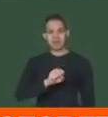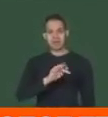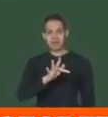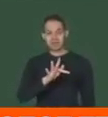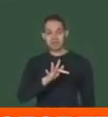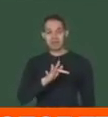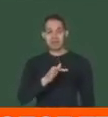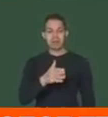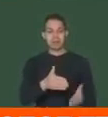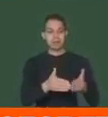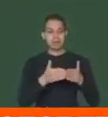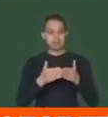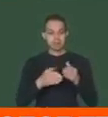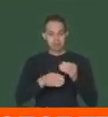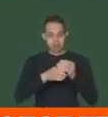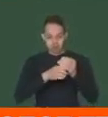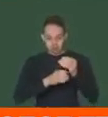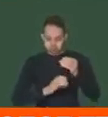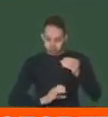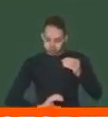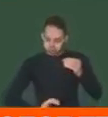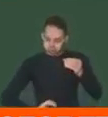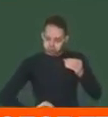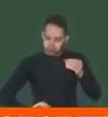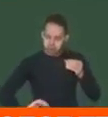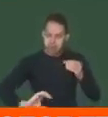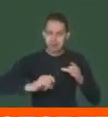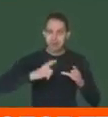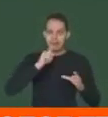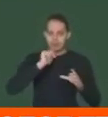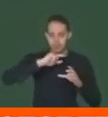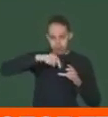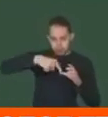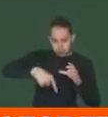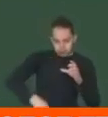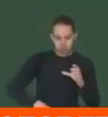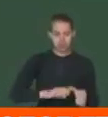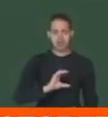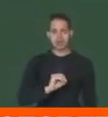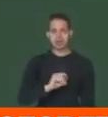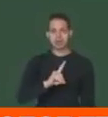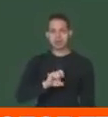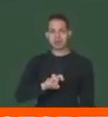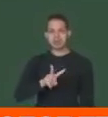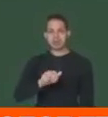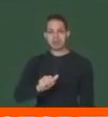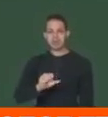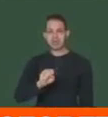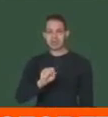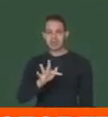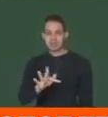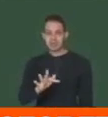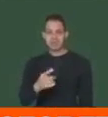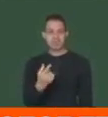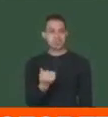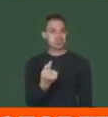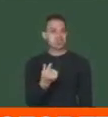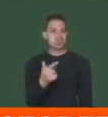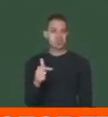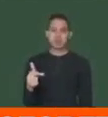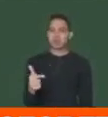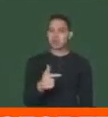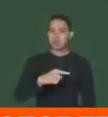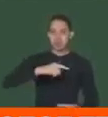artesianos nos municípios semiáridos, a Codevasf não vai ter um centavo para furar um poço artesiano que seja